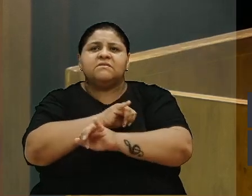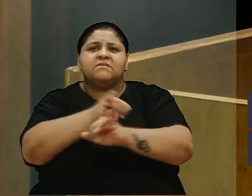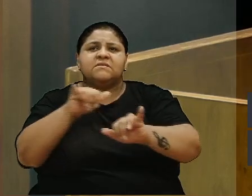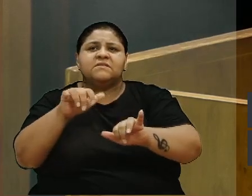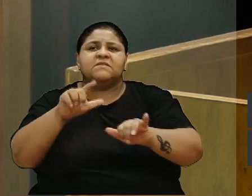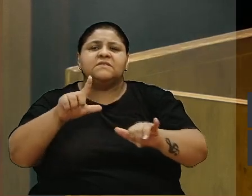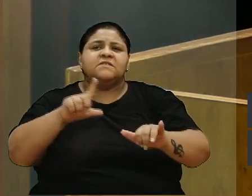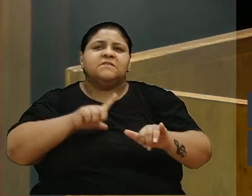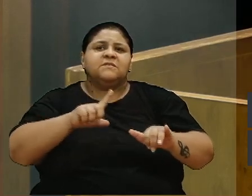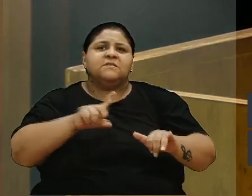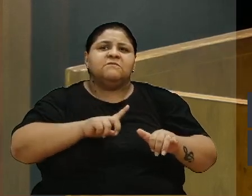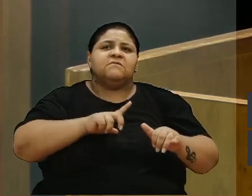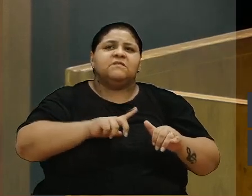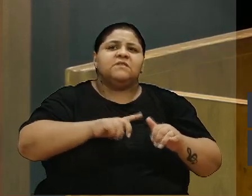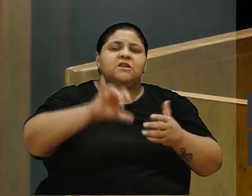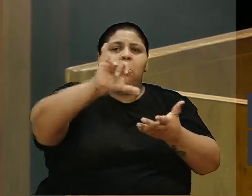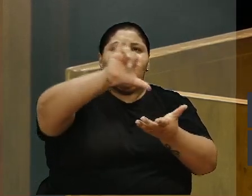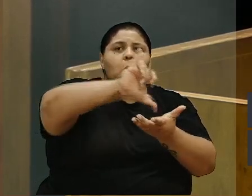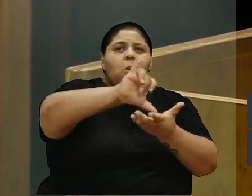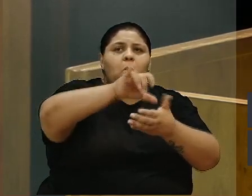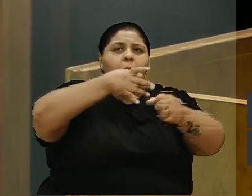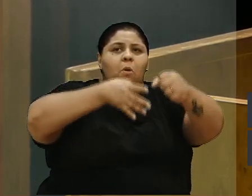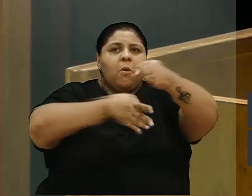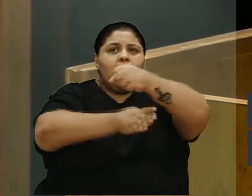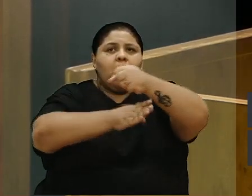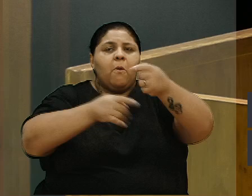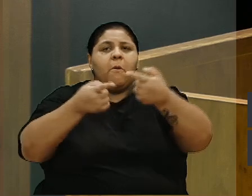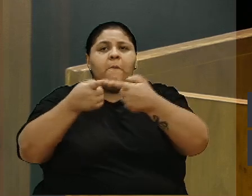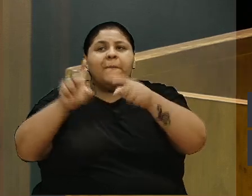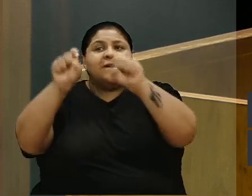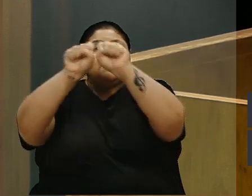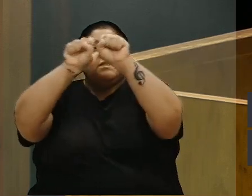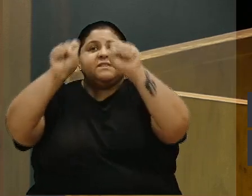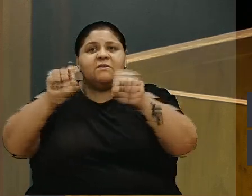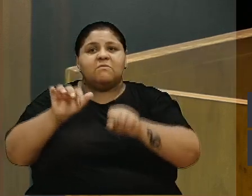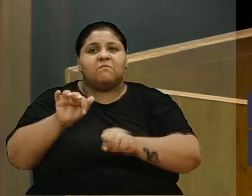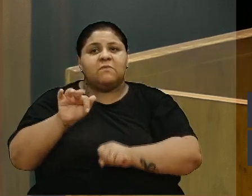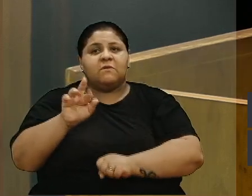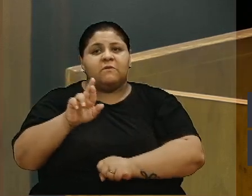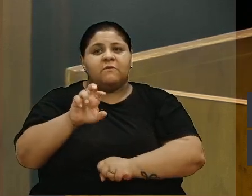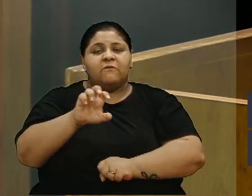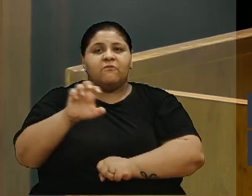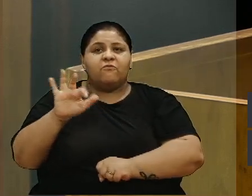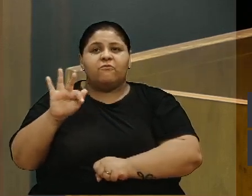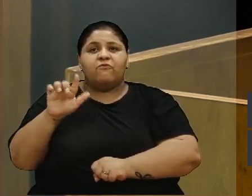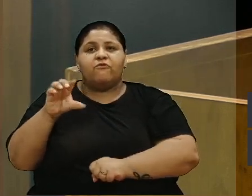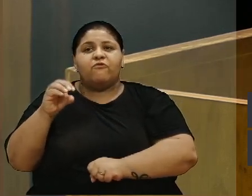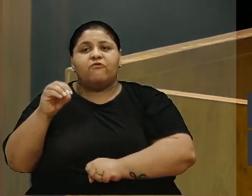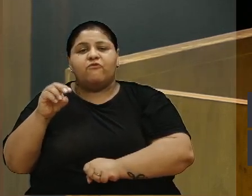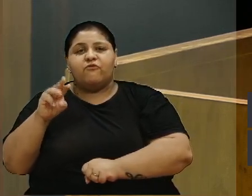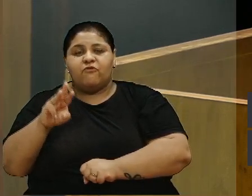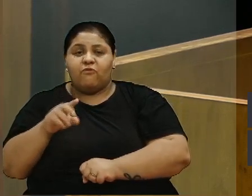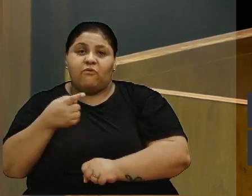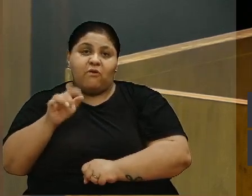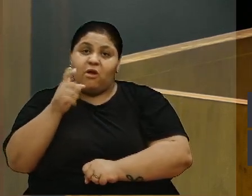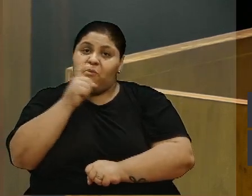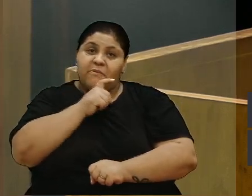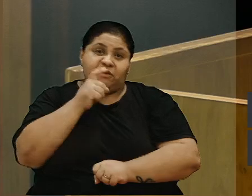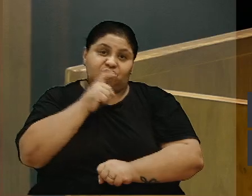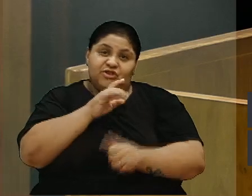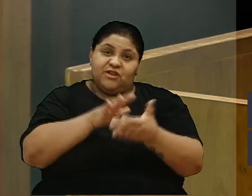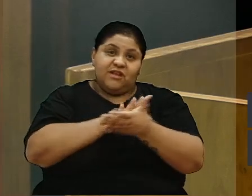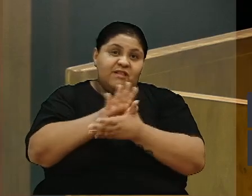praça, né, de pedágio, mas iria ter o sistema free flow. Então, deu aquele miguezinho ali que não colou, porque ninguém mais é otário,